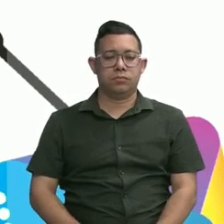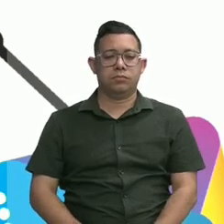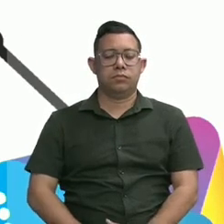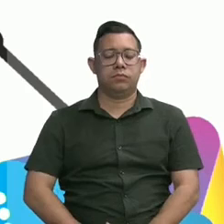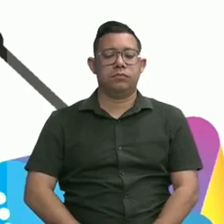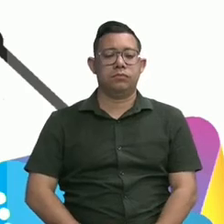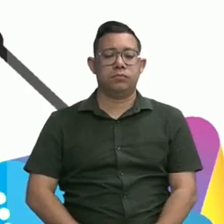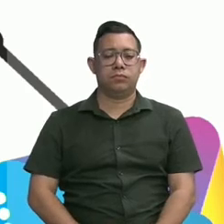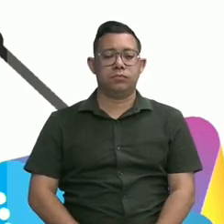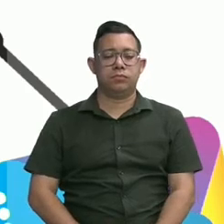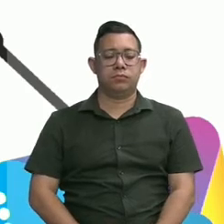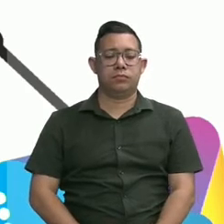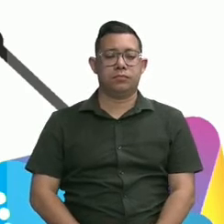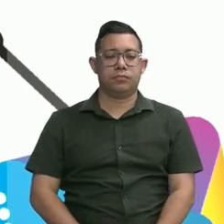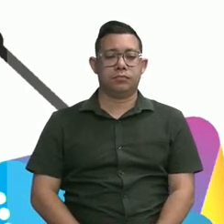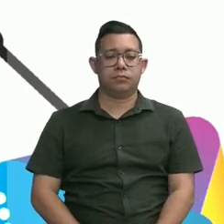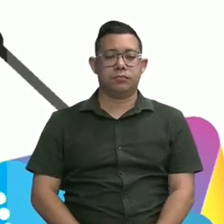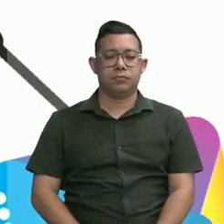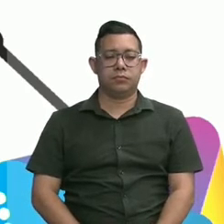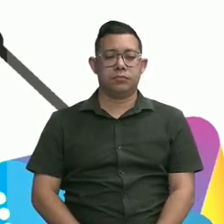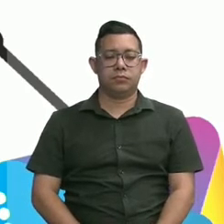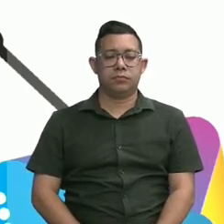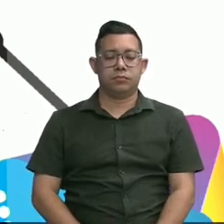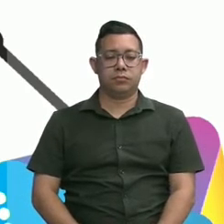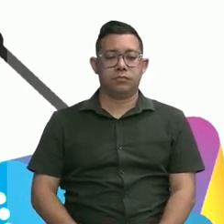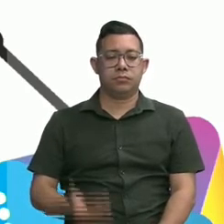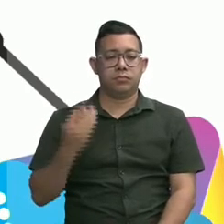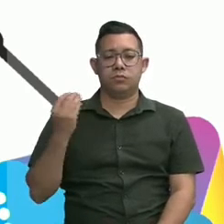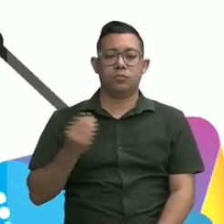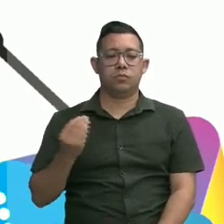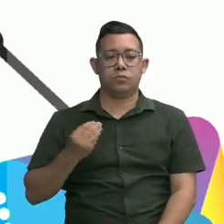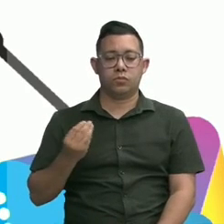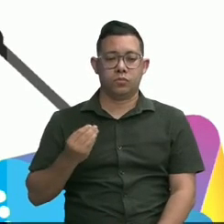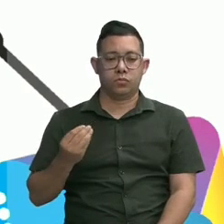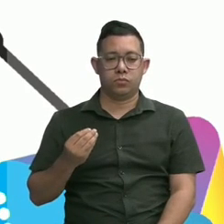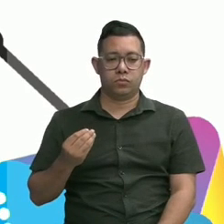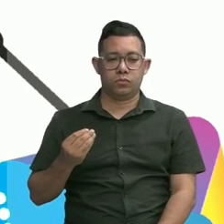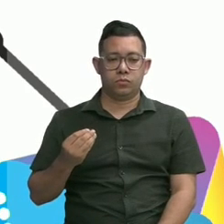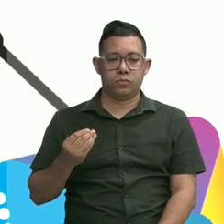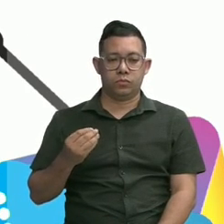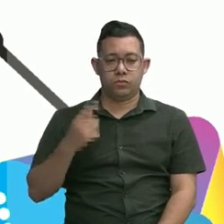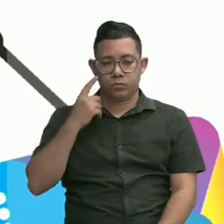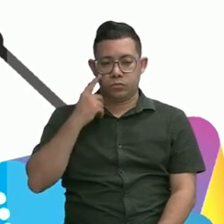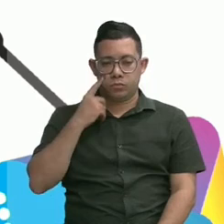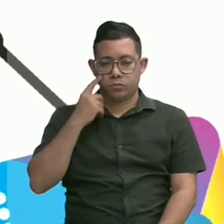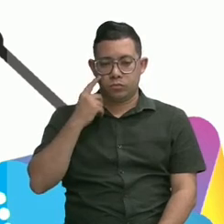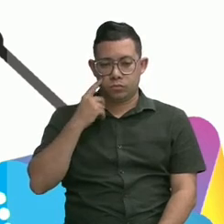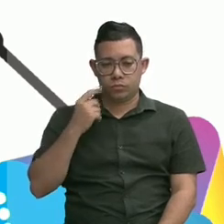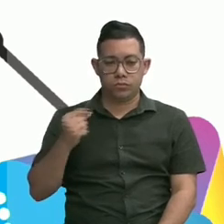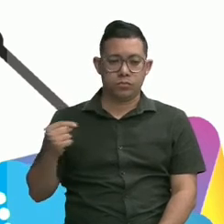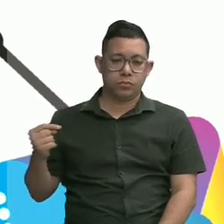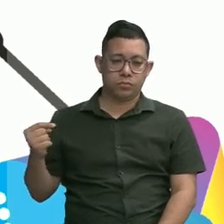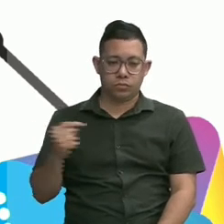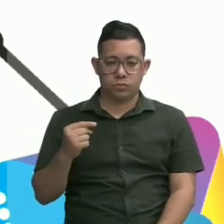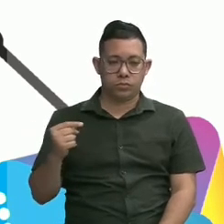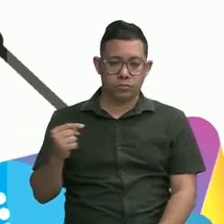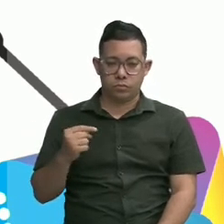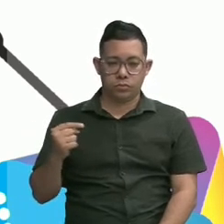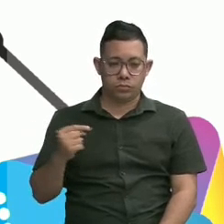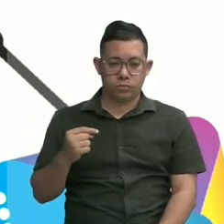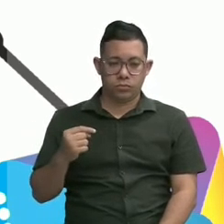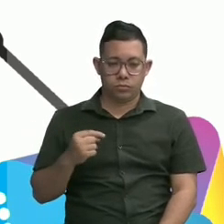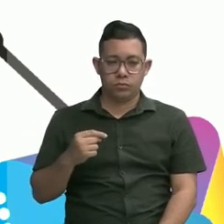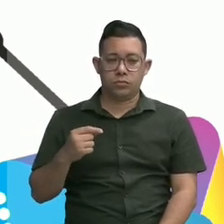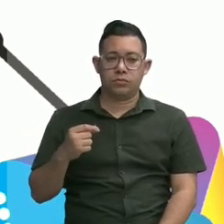menos 10 x igual a zero tá quê que a gente pode fazer gente pode juntar esses dois ó - 2x com